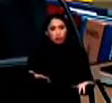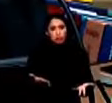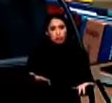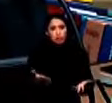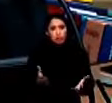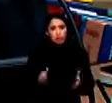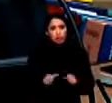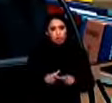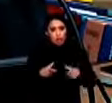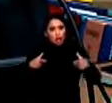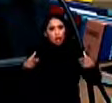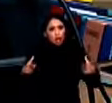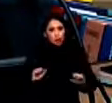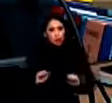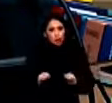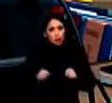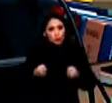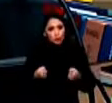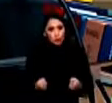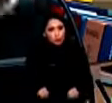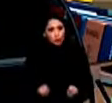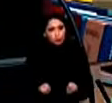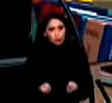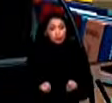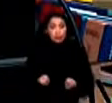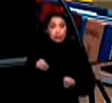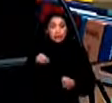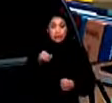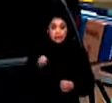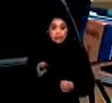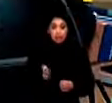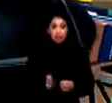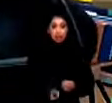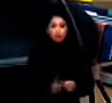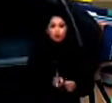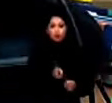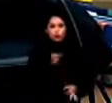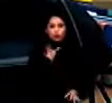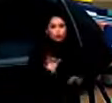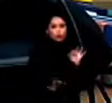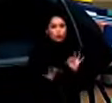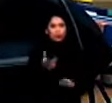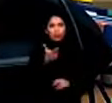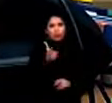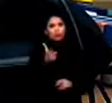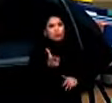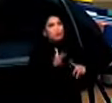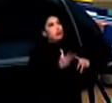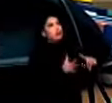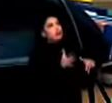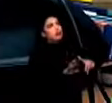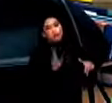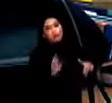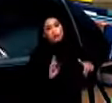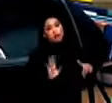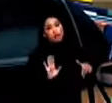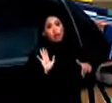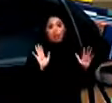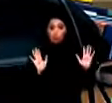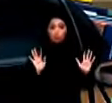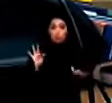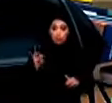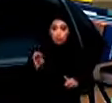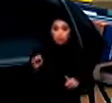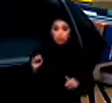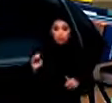defesa. Se segue o julgamento sem direito às sustentações orais, eu acho que a tese